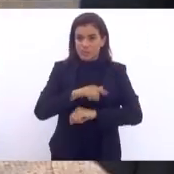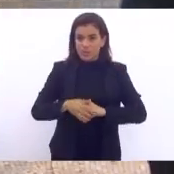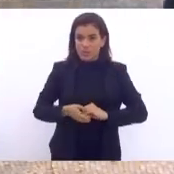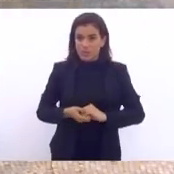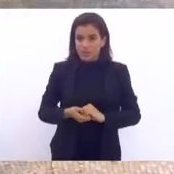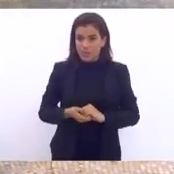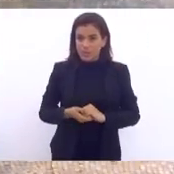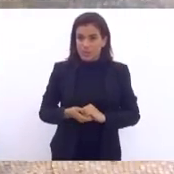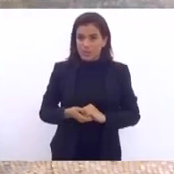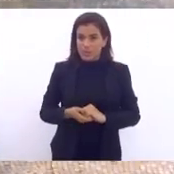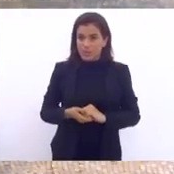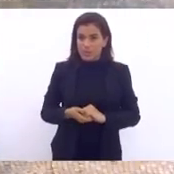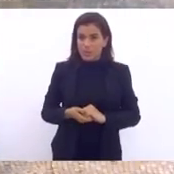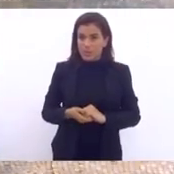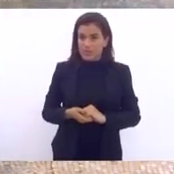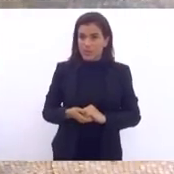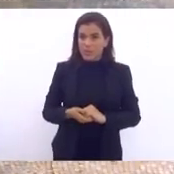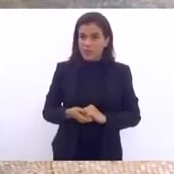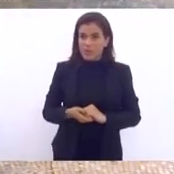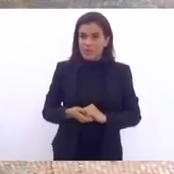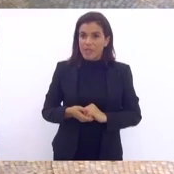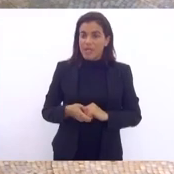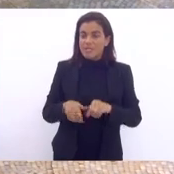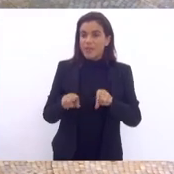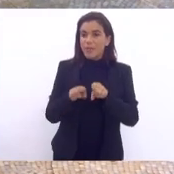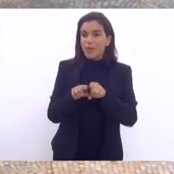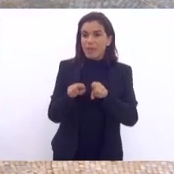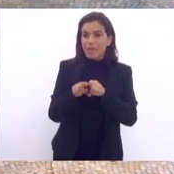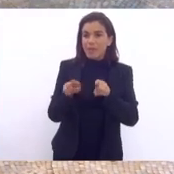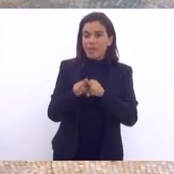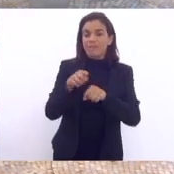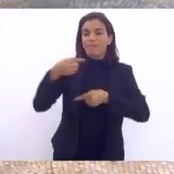fique claro também nesse debate que está sendo feito.